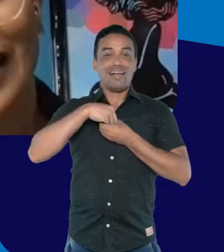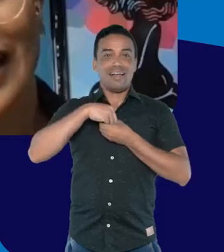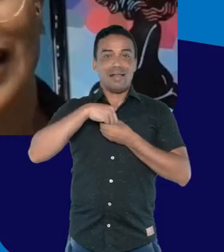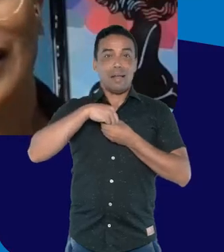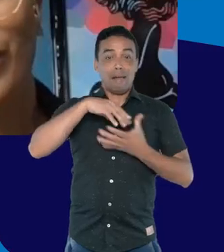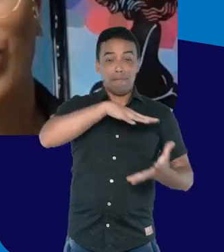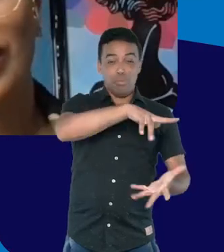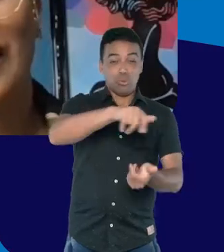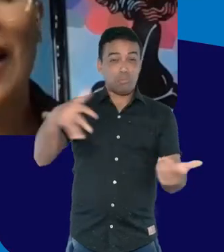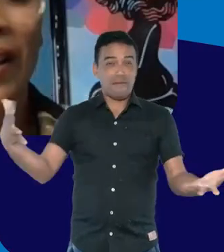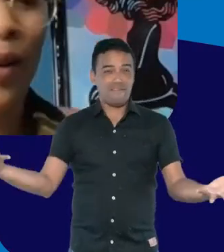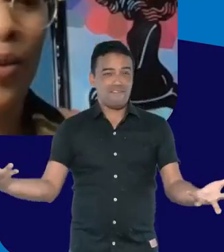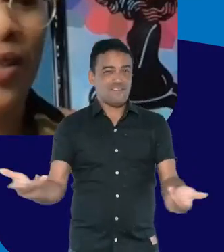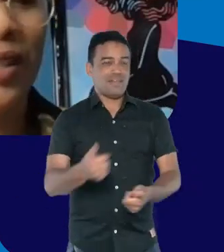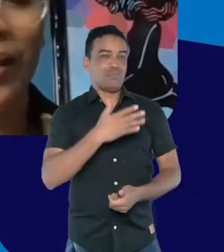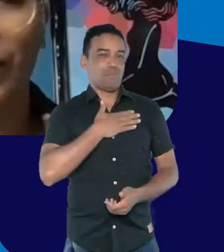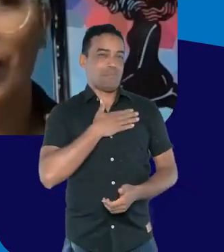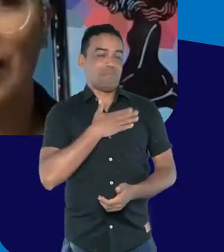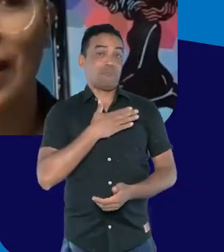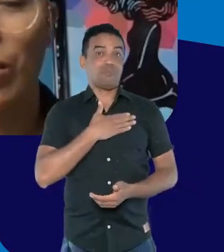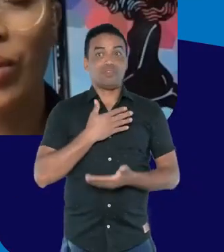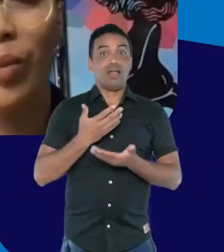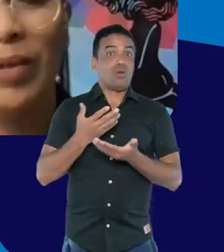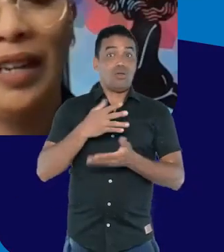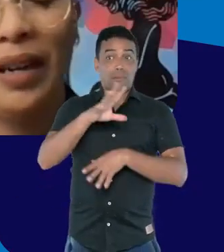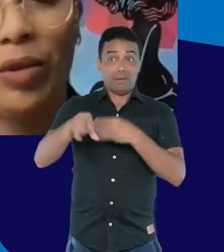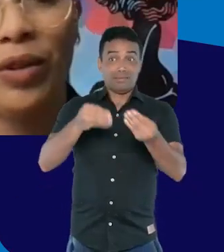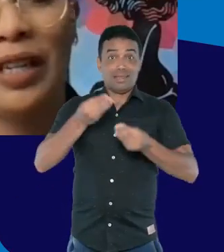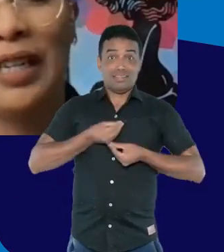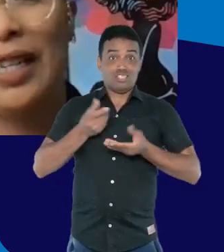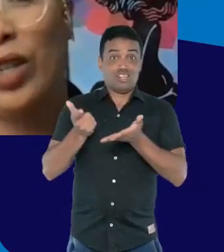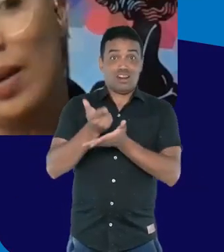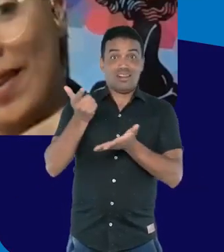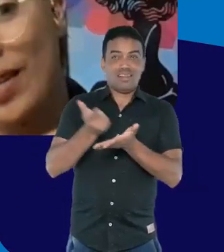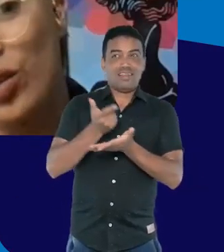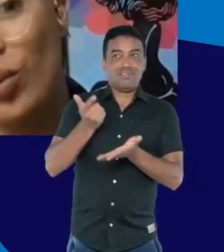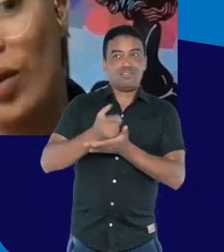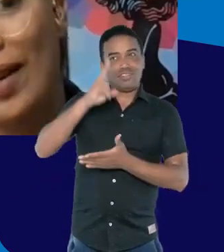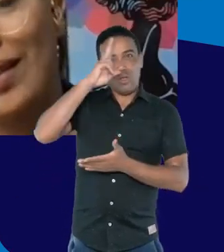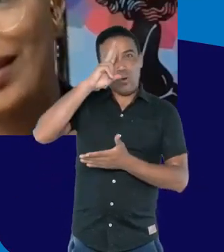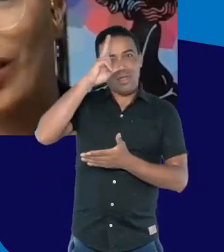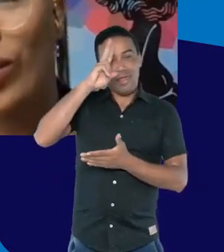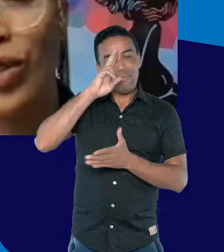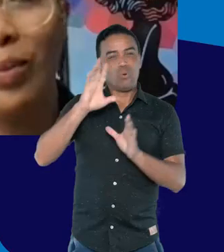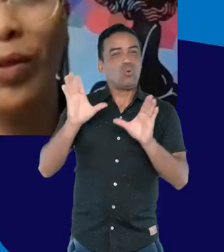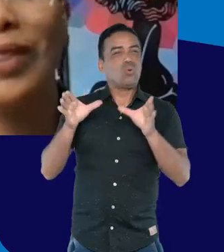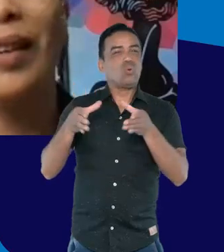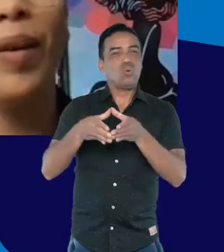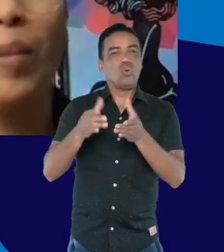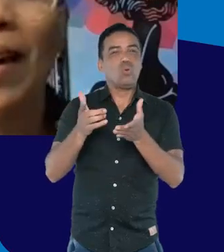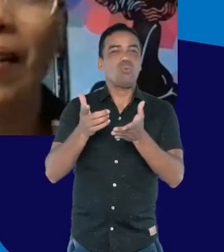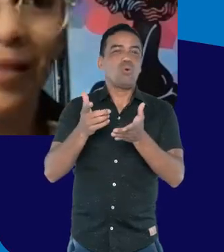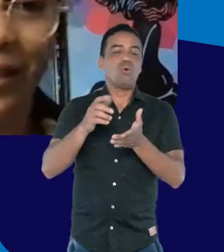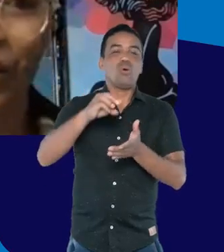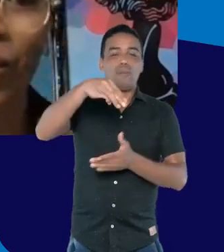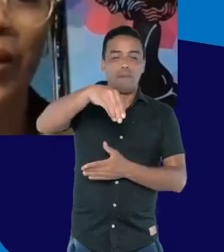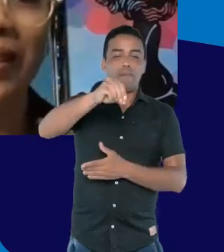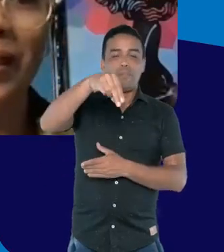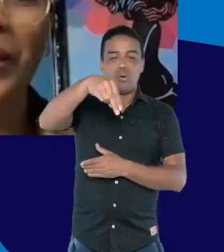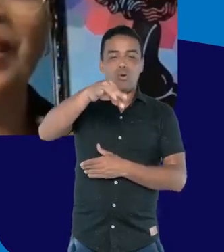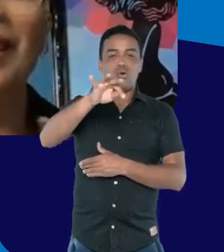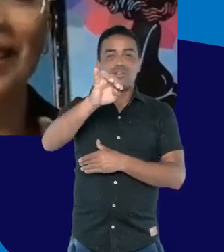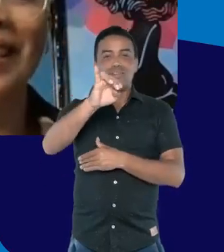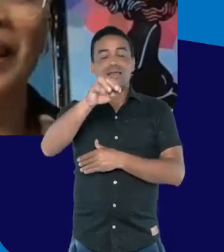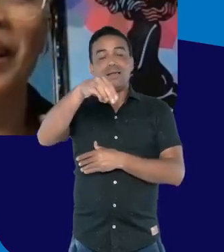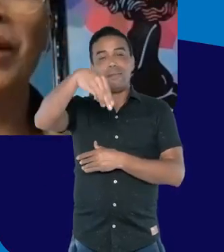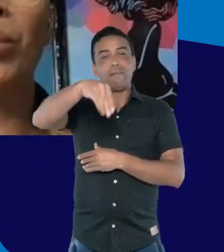Grazi. Então, eu tinha ganhado alguns livros, me lembro nitidamente de uma coleção de Monteiro Lobato, né, no momento